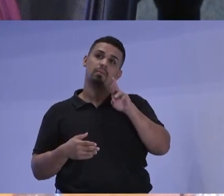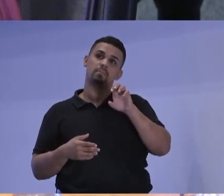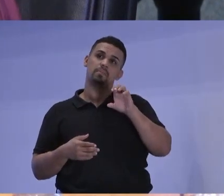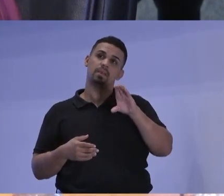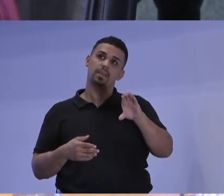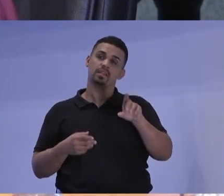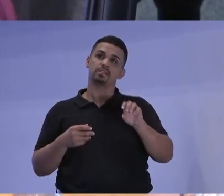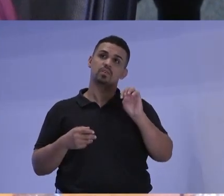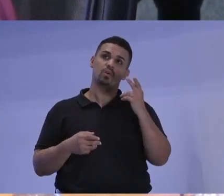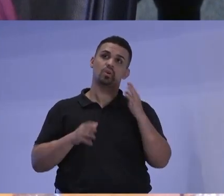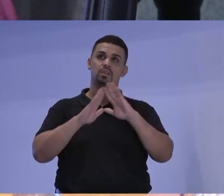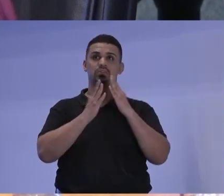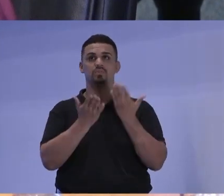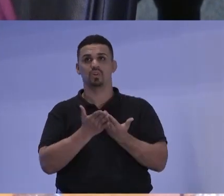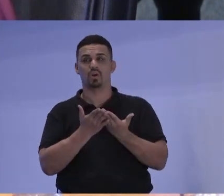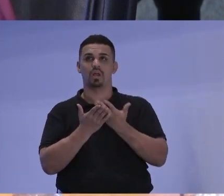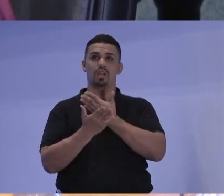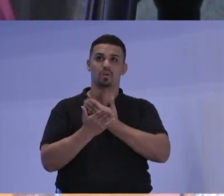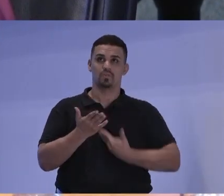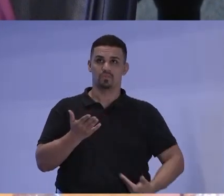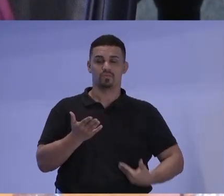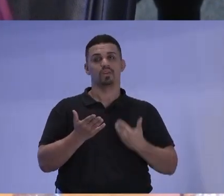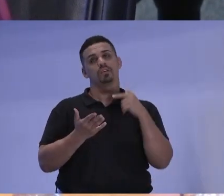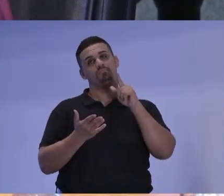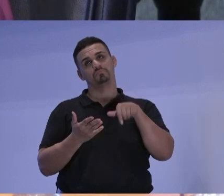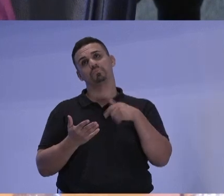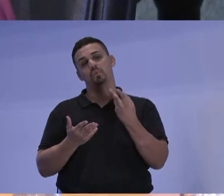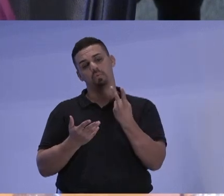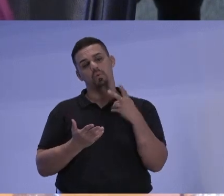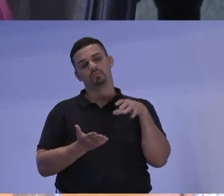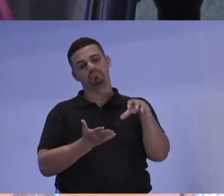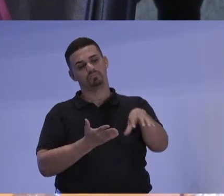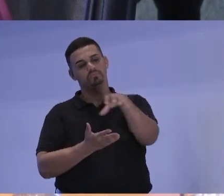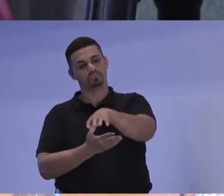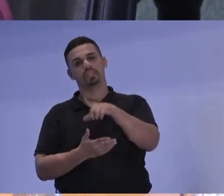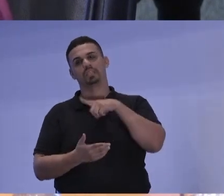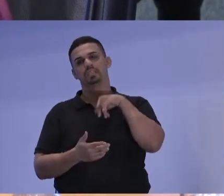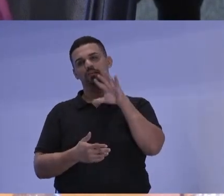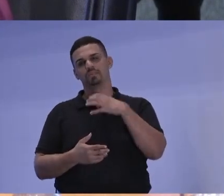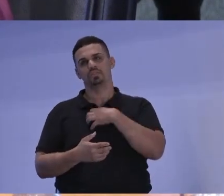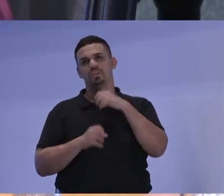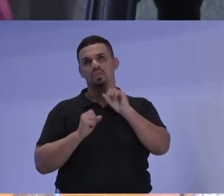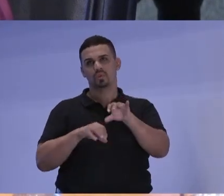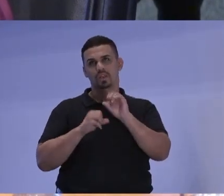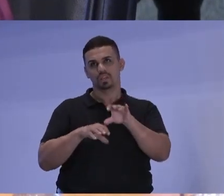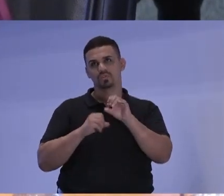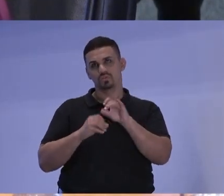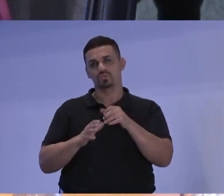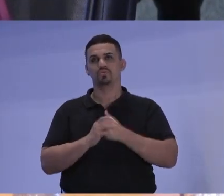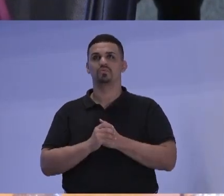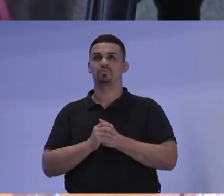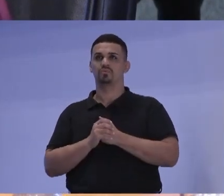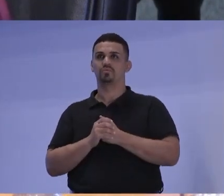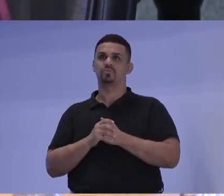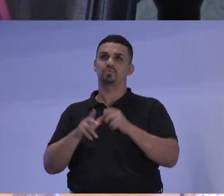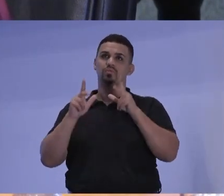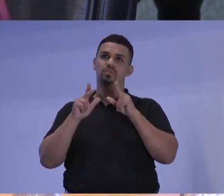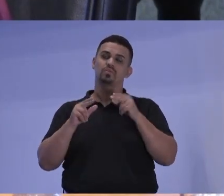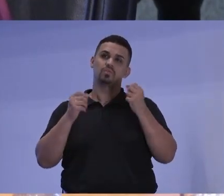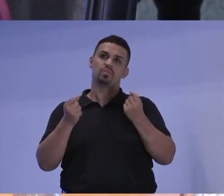escola de governo, que são entes que já têm esse cunho mais educativo e, como foi